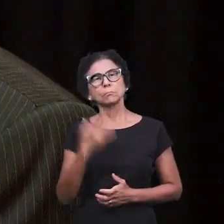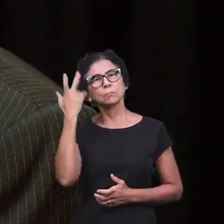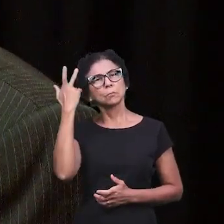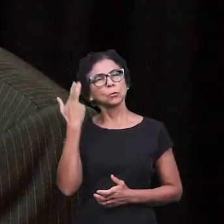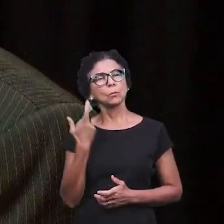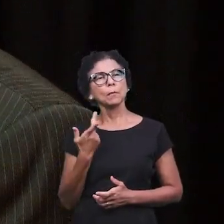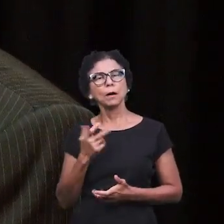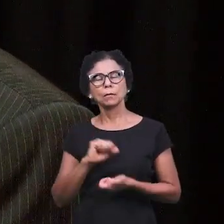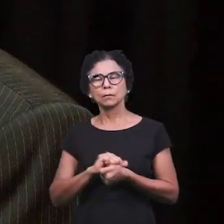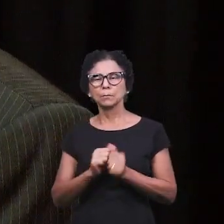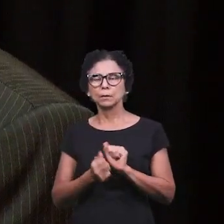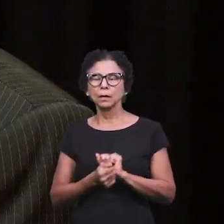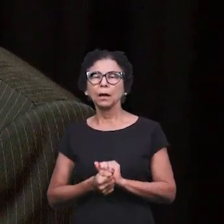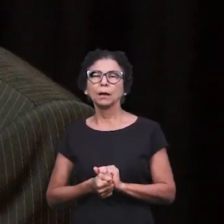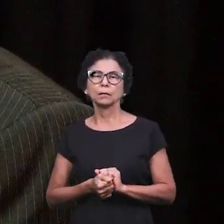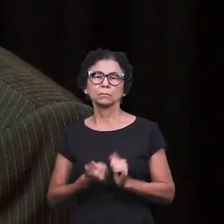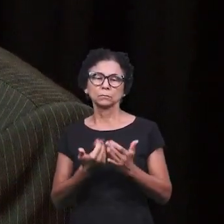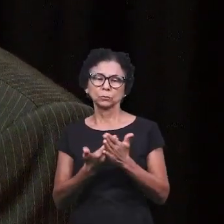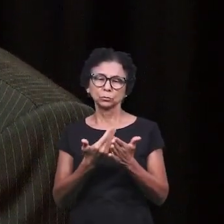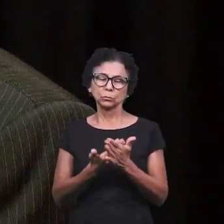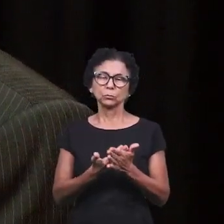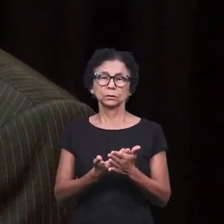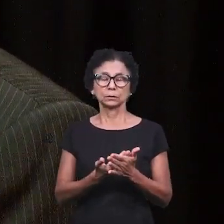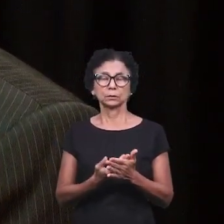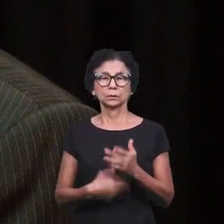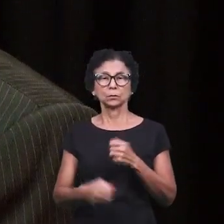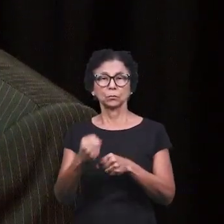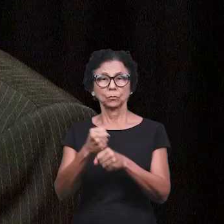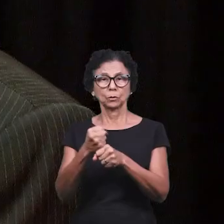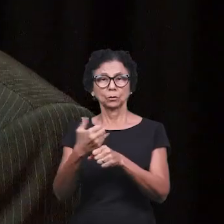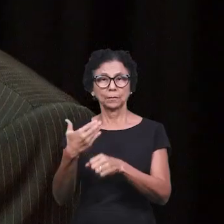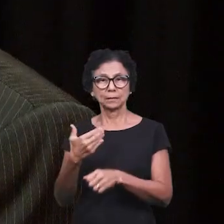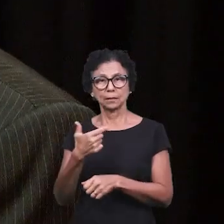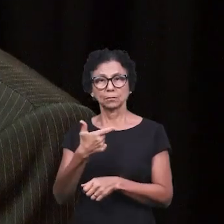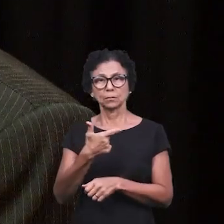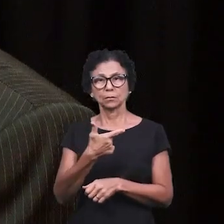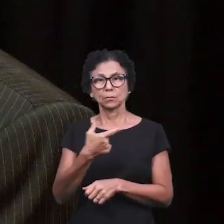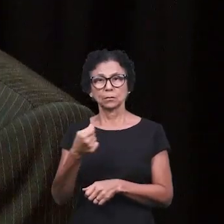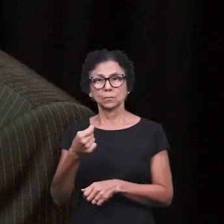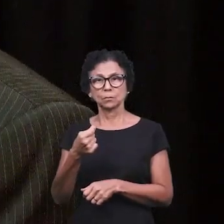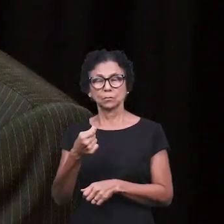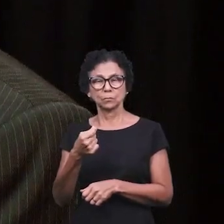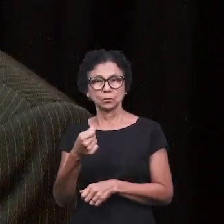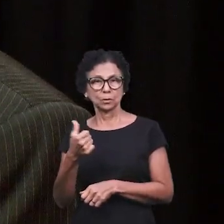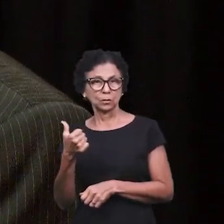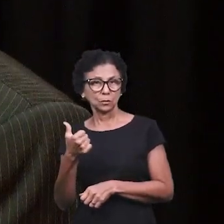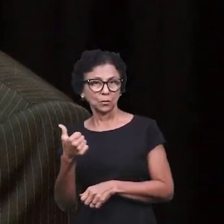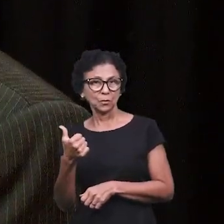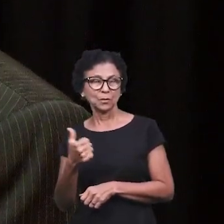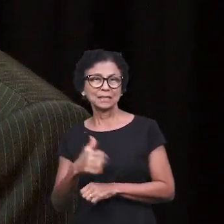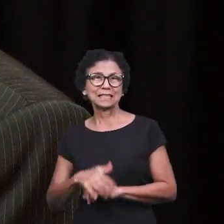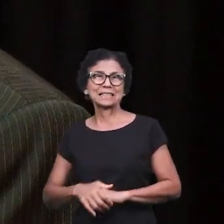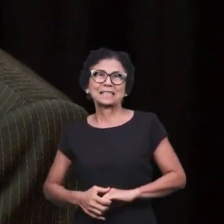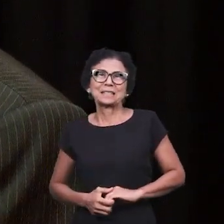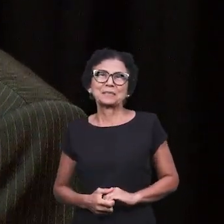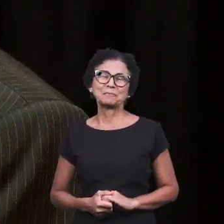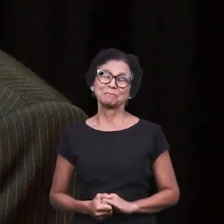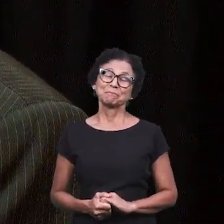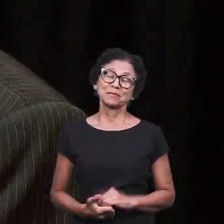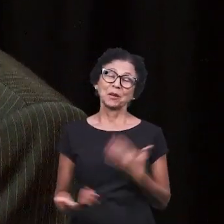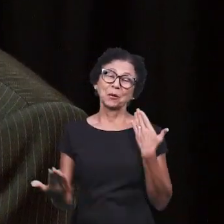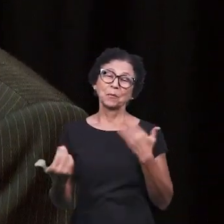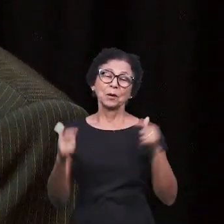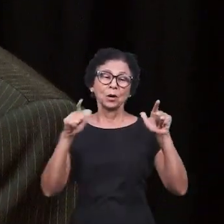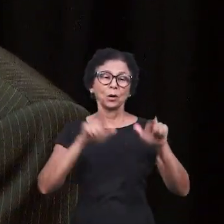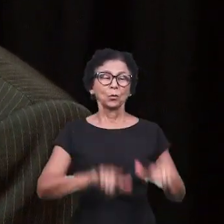parte do seu dia a dia, que é a rotina de estudos. Então, o ano de 2011 é semelhante à passagem pelo